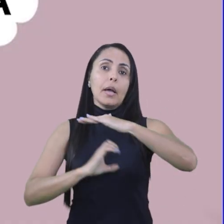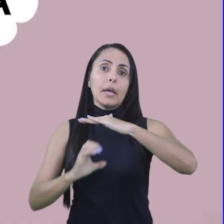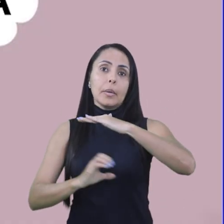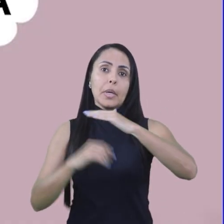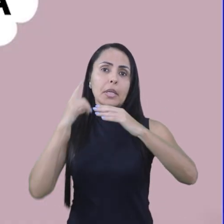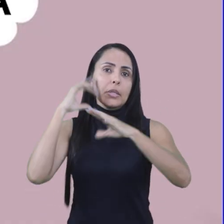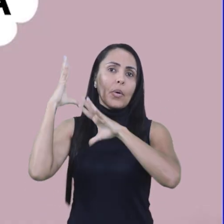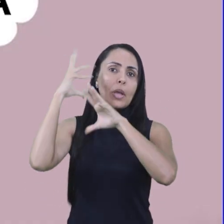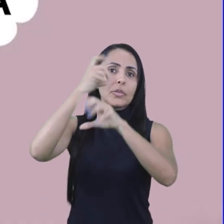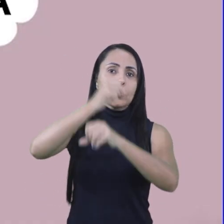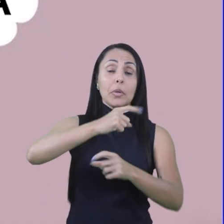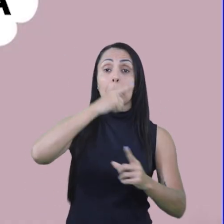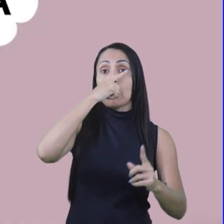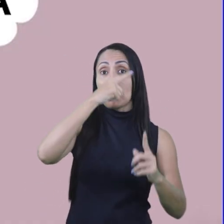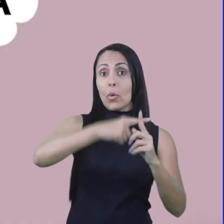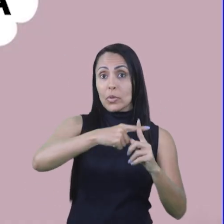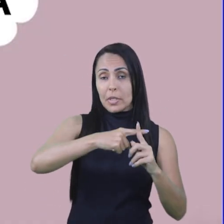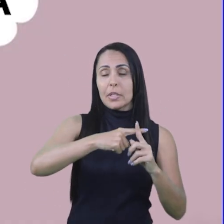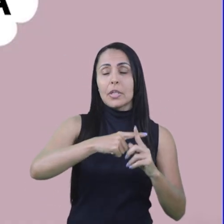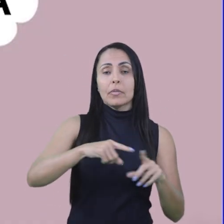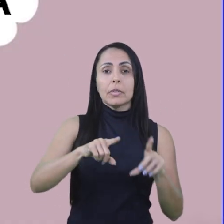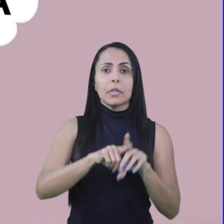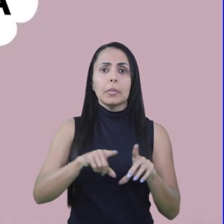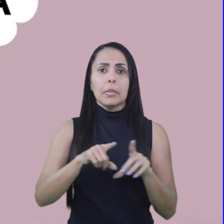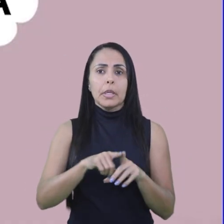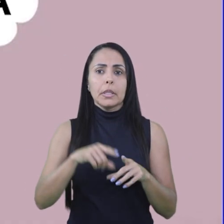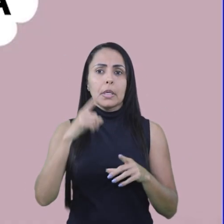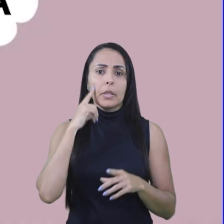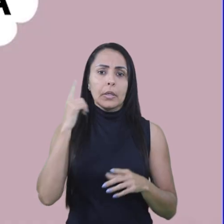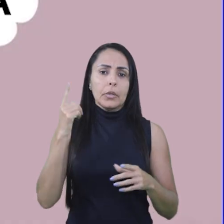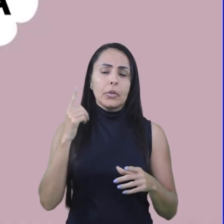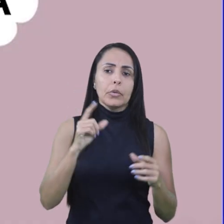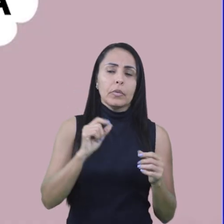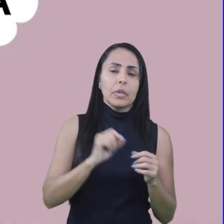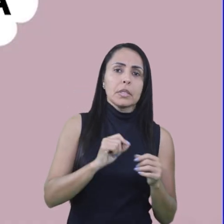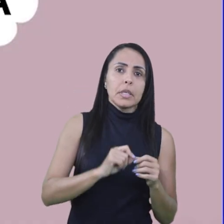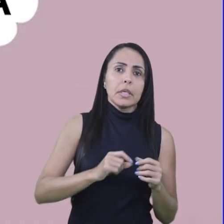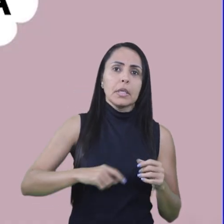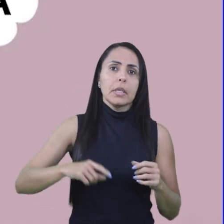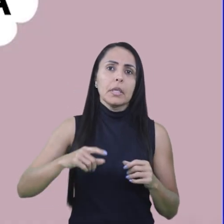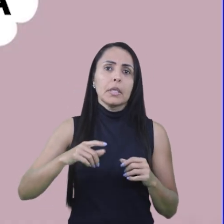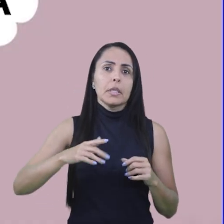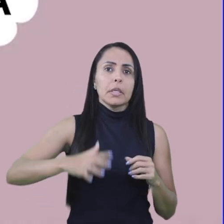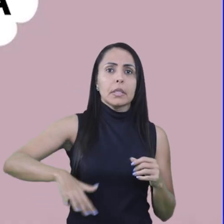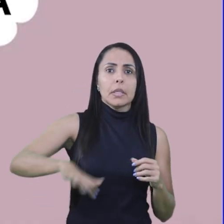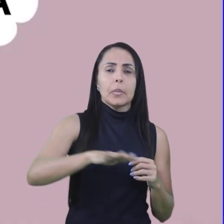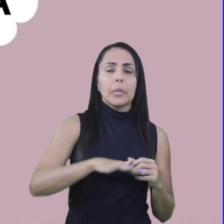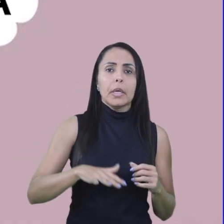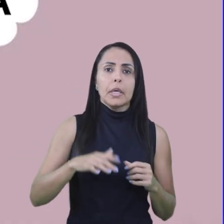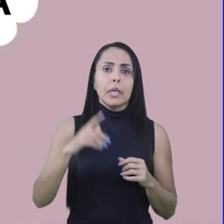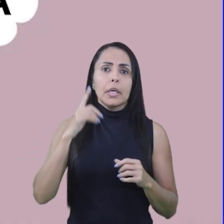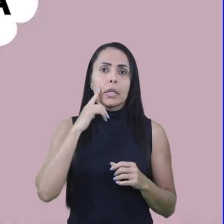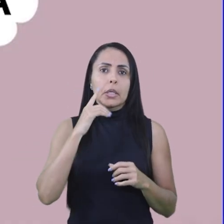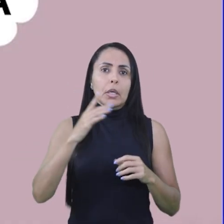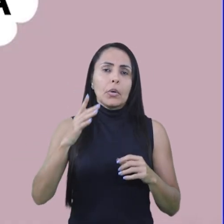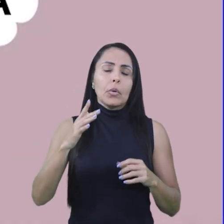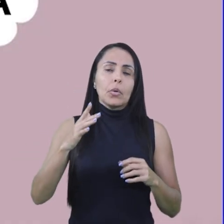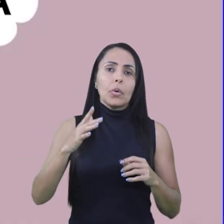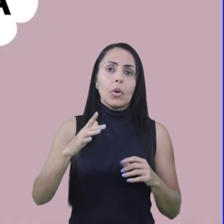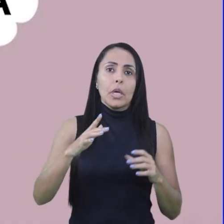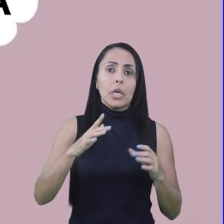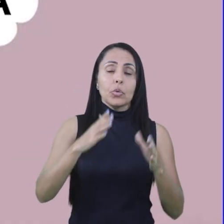resultado positivo de aumento com relação à produtividade e redução nos acidentes e